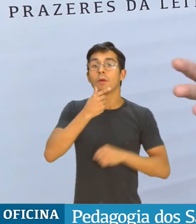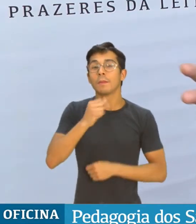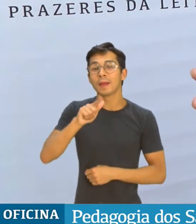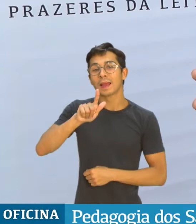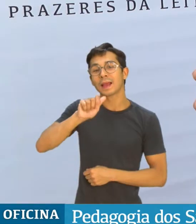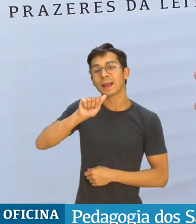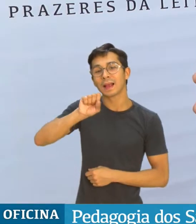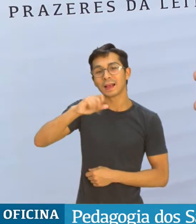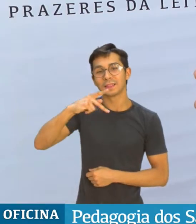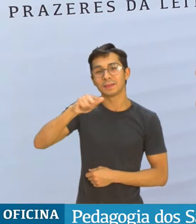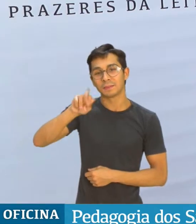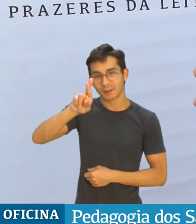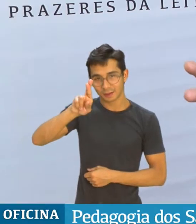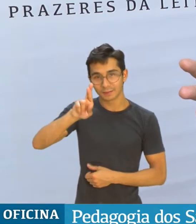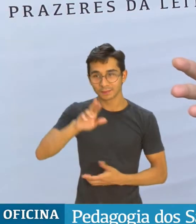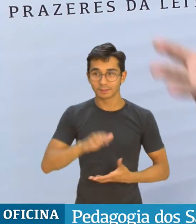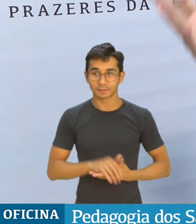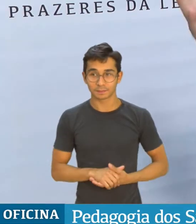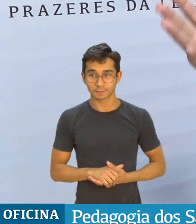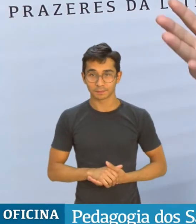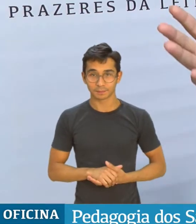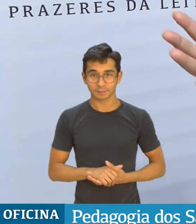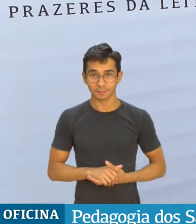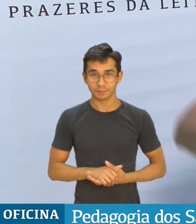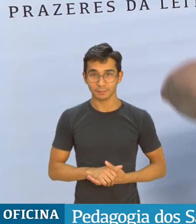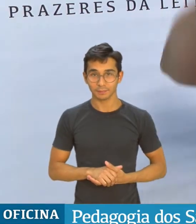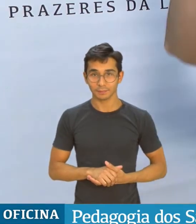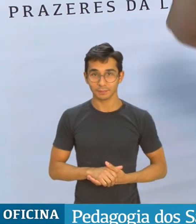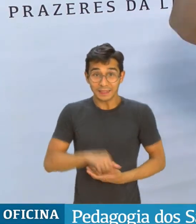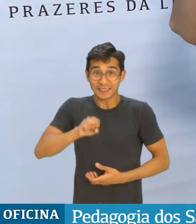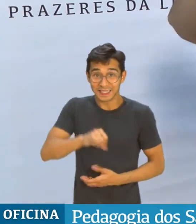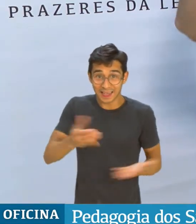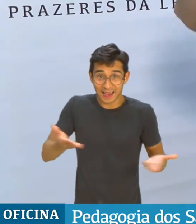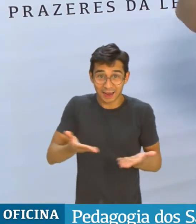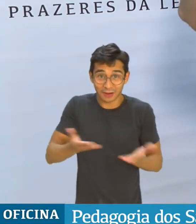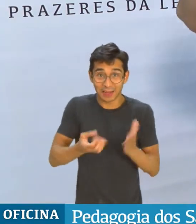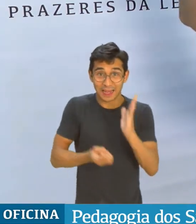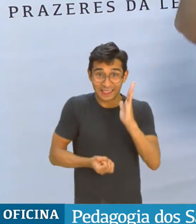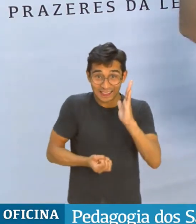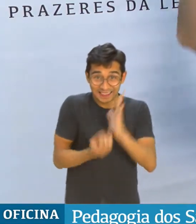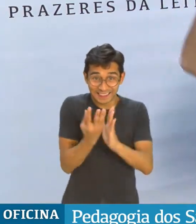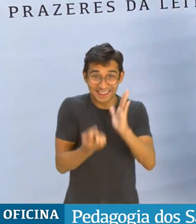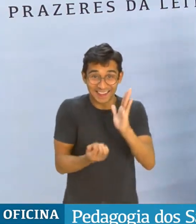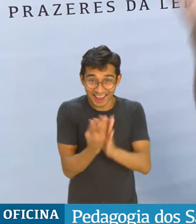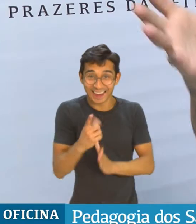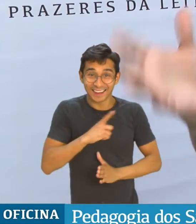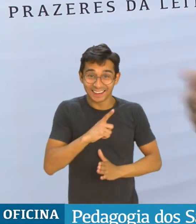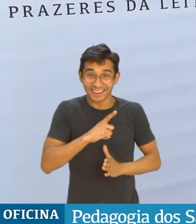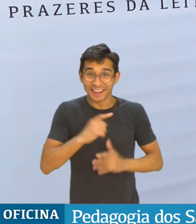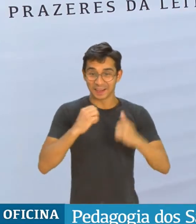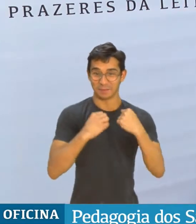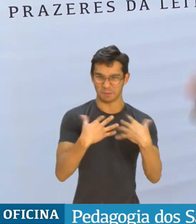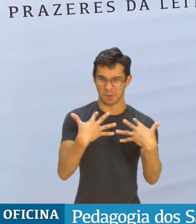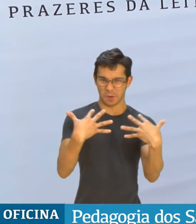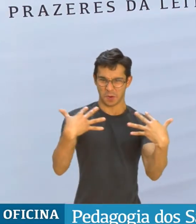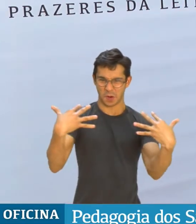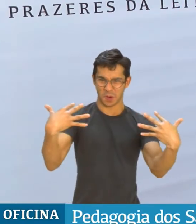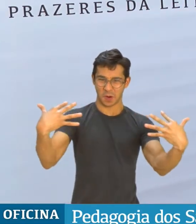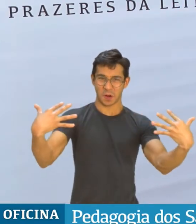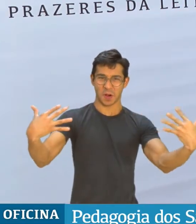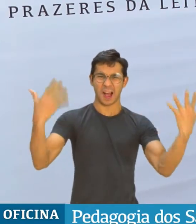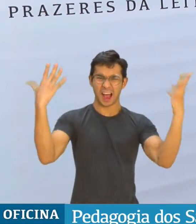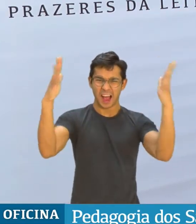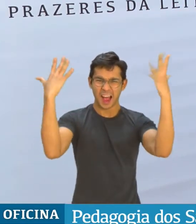se a gente estivesse no sarau, agora, nesse momento, a casa estava caindo, assim, a galera toda vibrando,